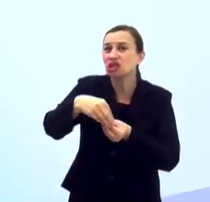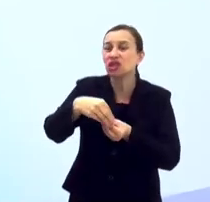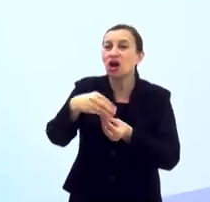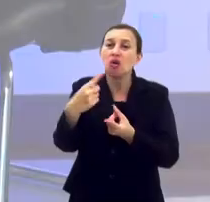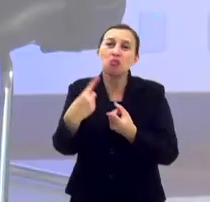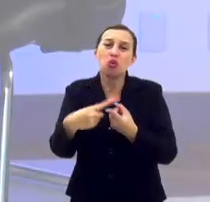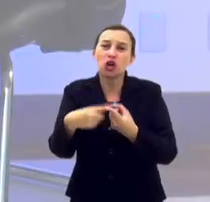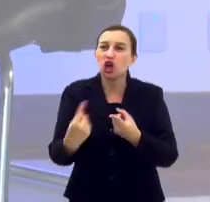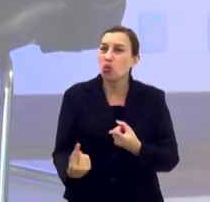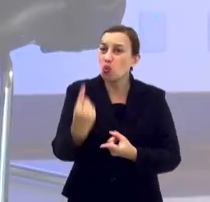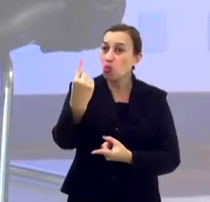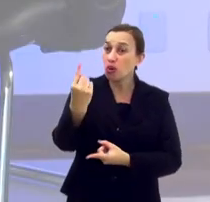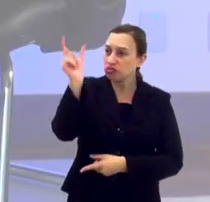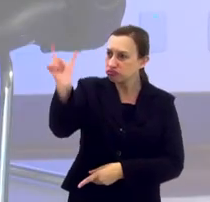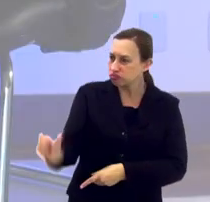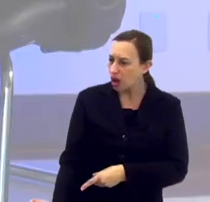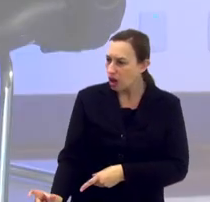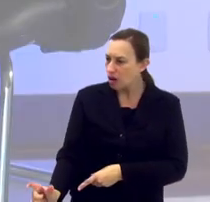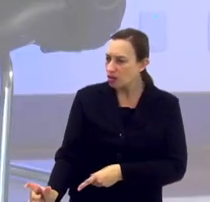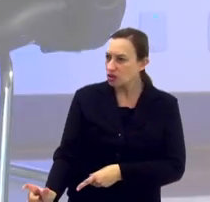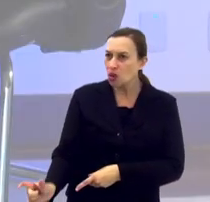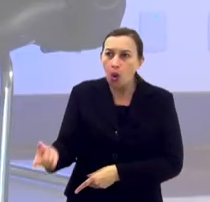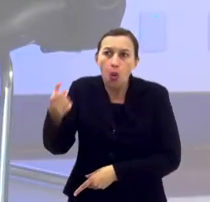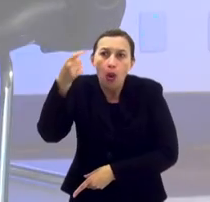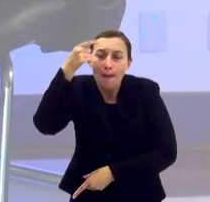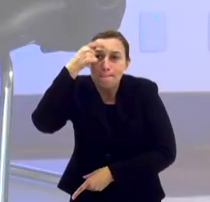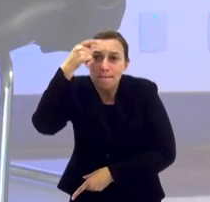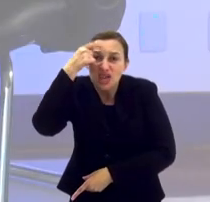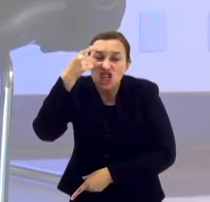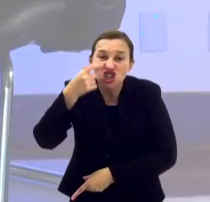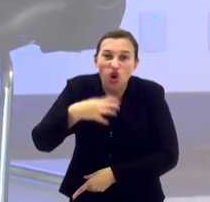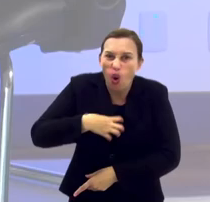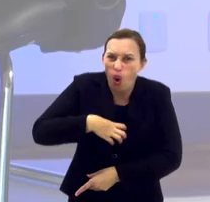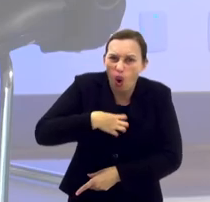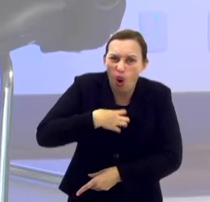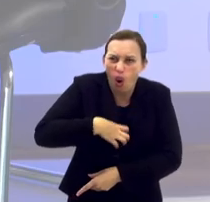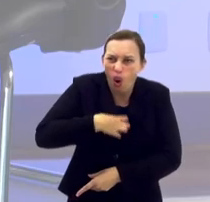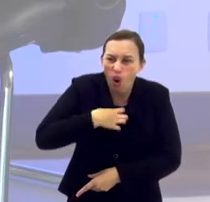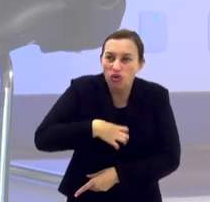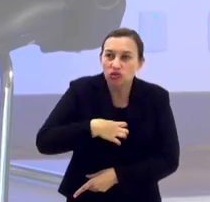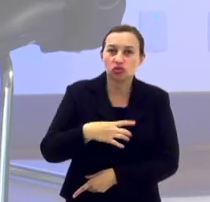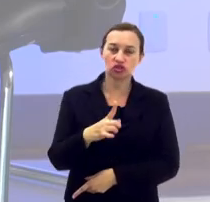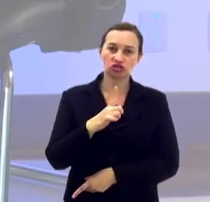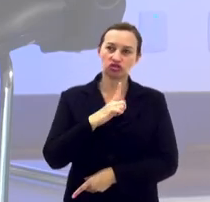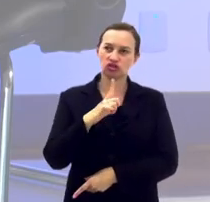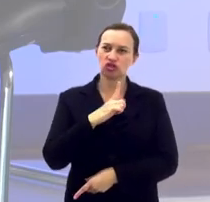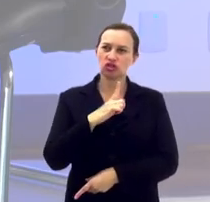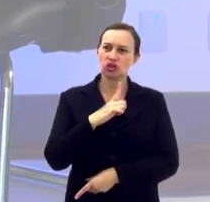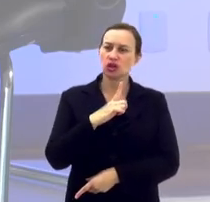assim, porque uma pessoa tem uma mente. Ele tinha um ódio muito grande